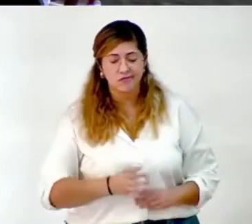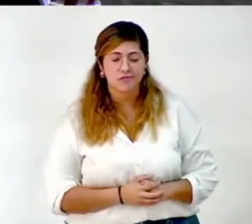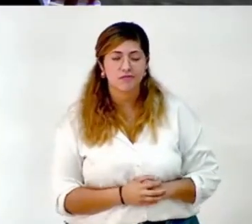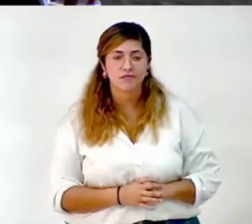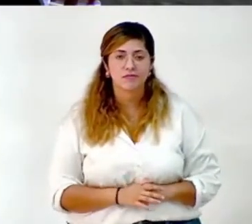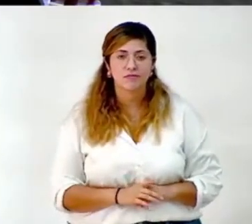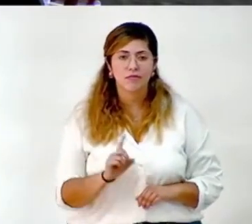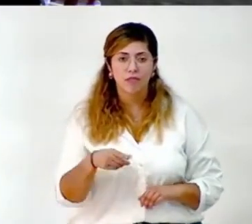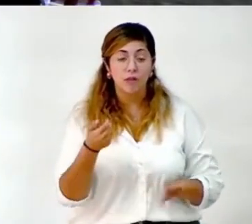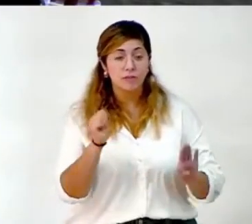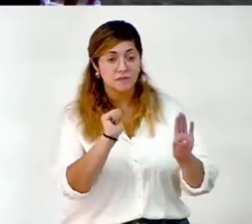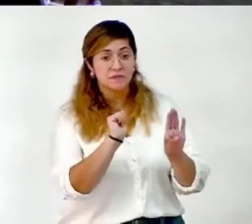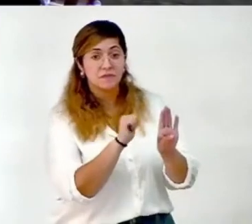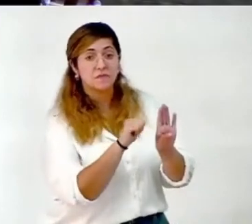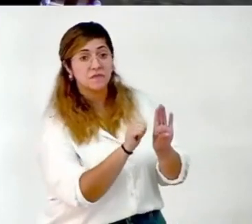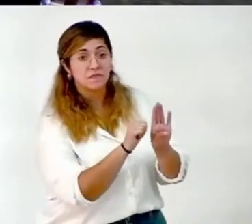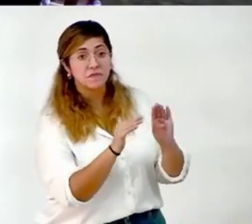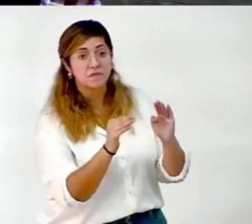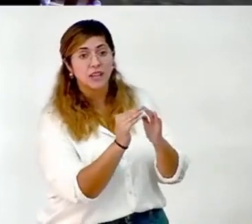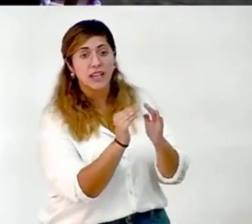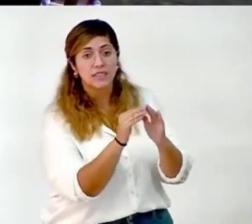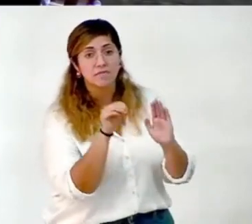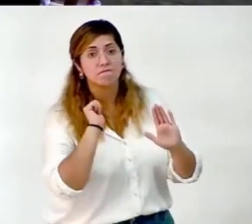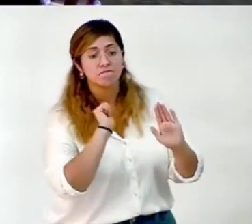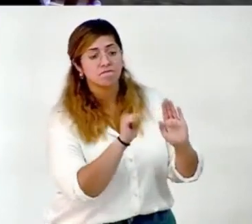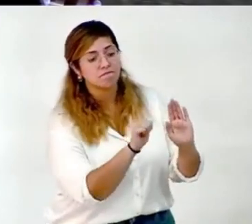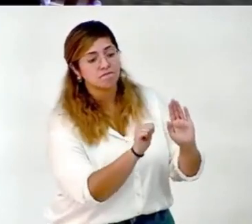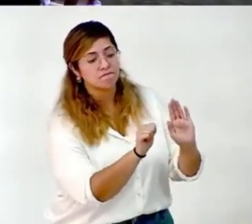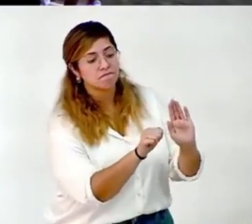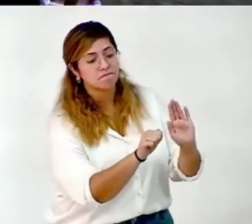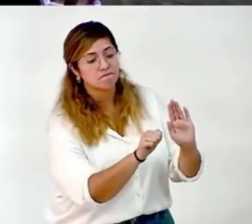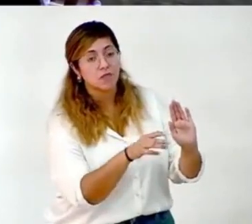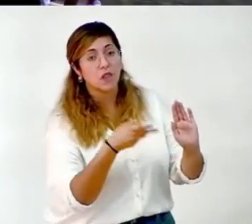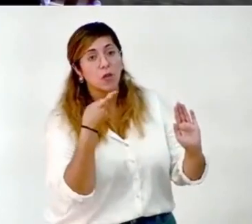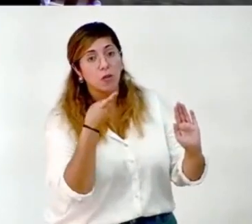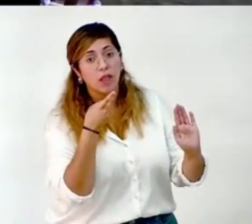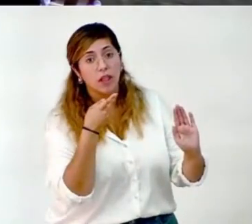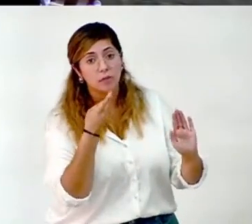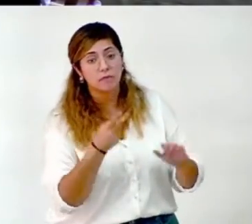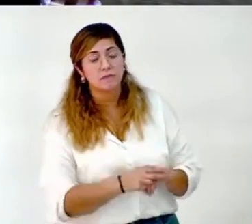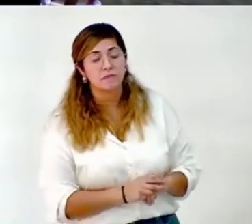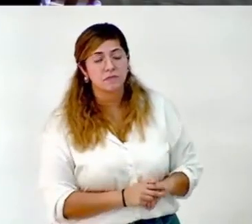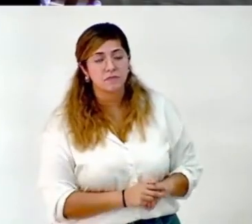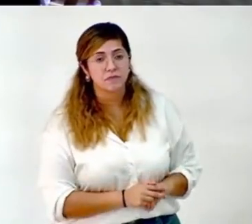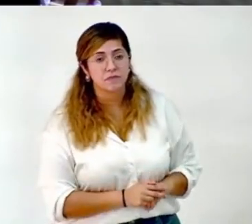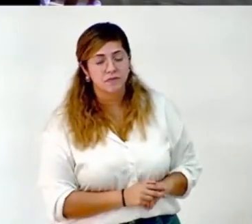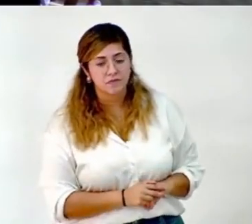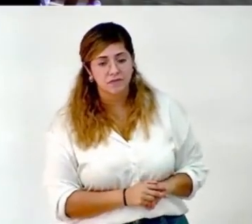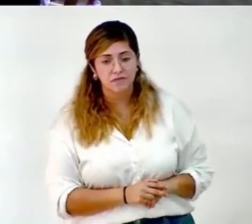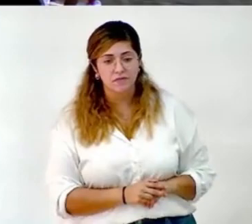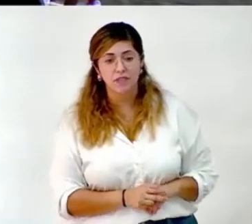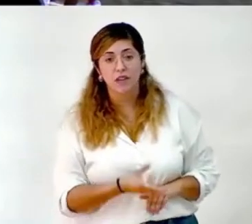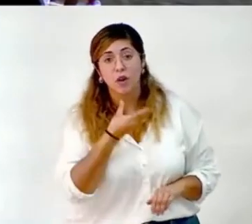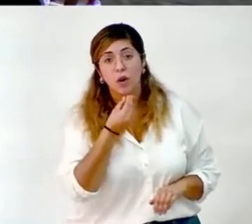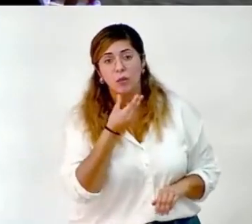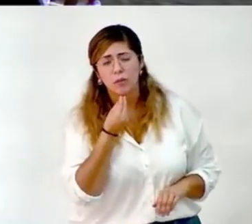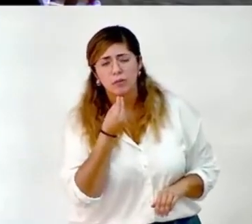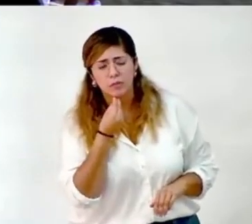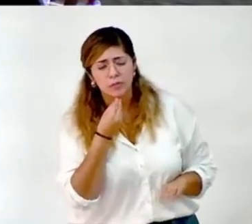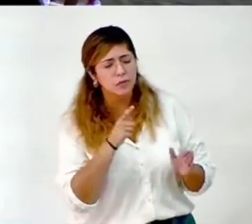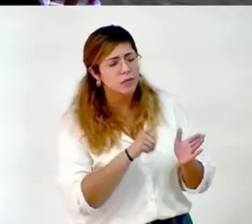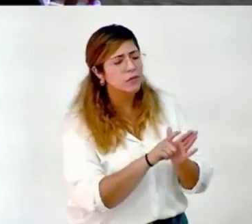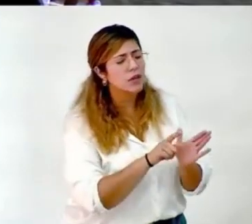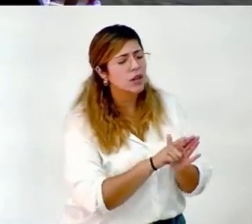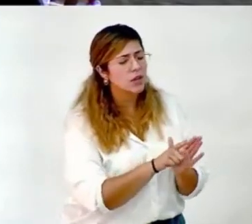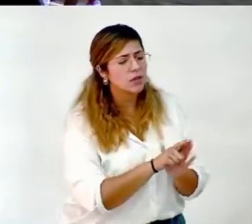bate a porta e tem a sua mãe à porta. Aquele homem olha para essa mulher e diz: eu